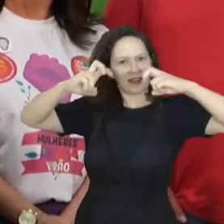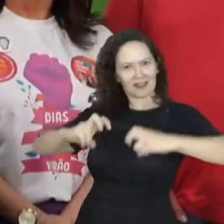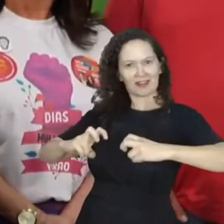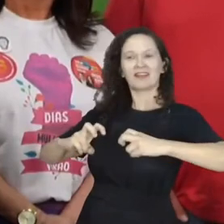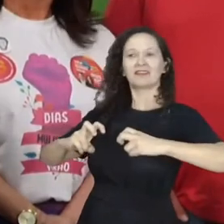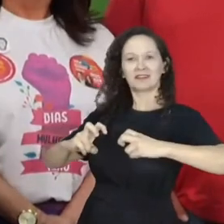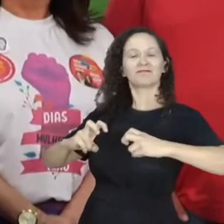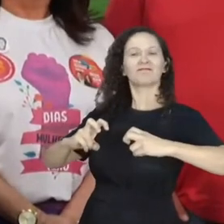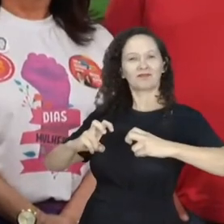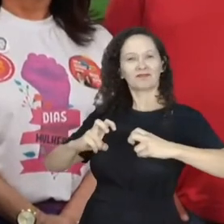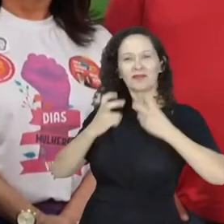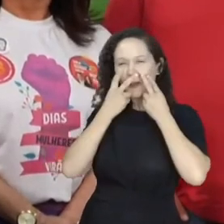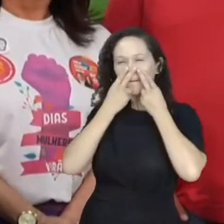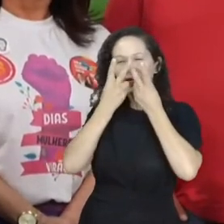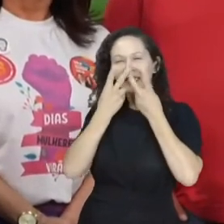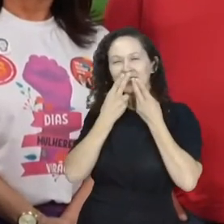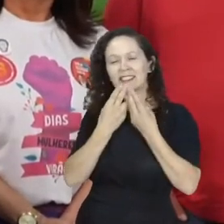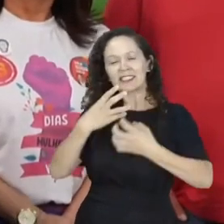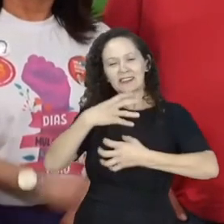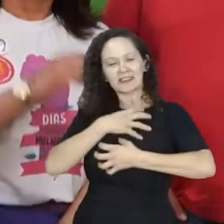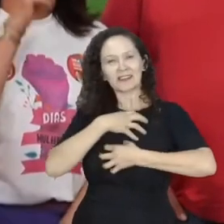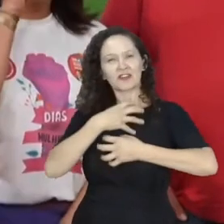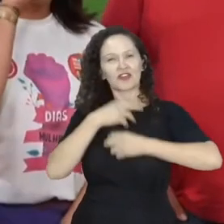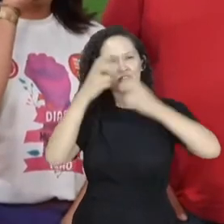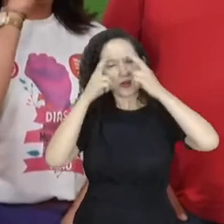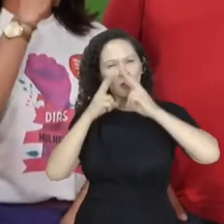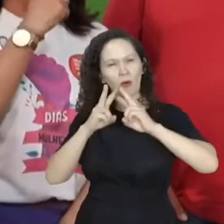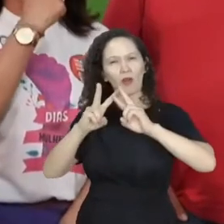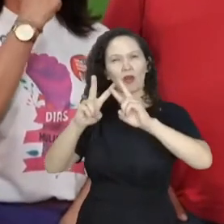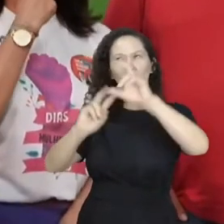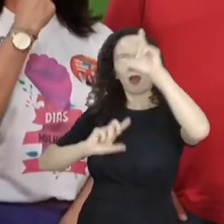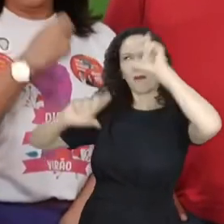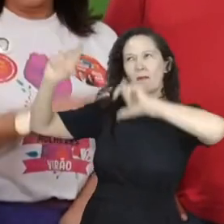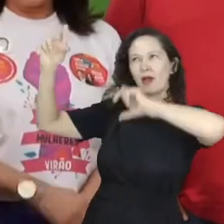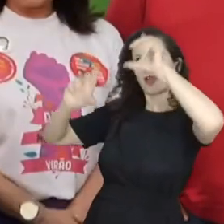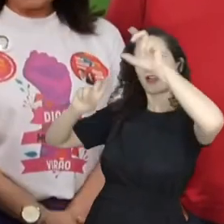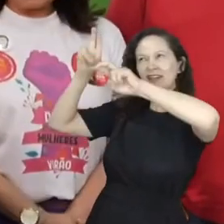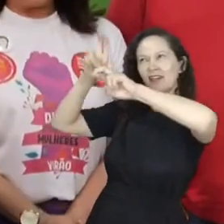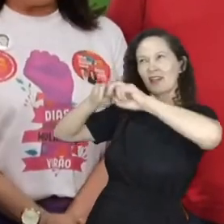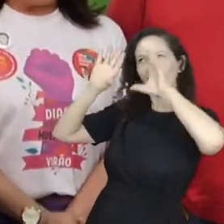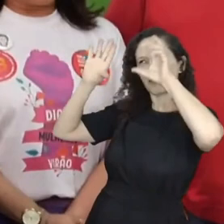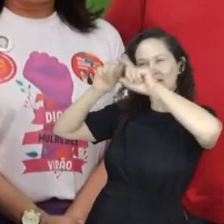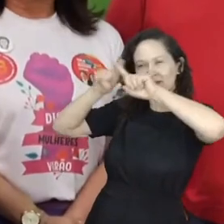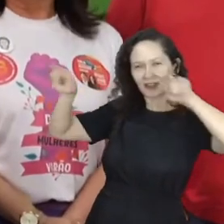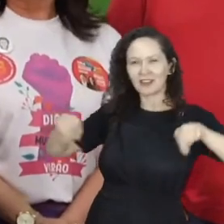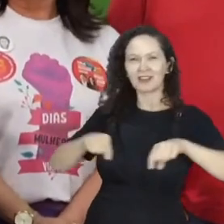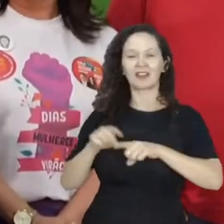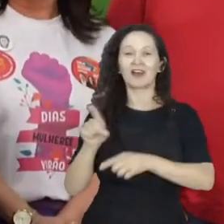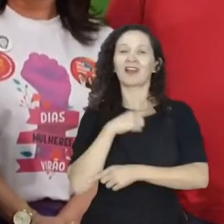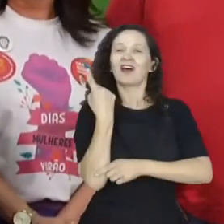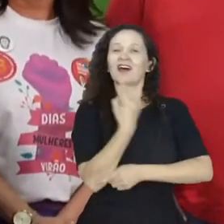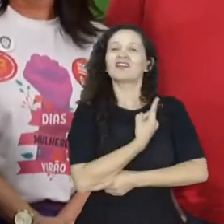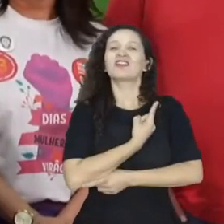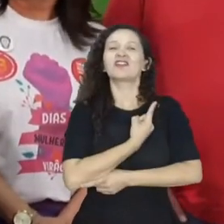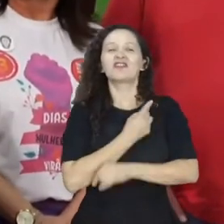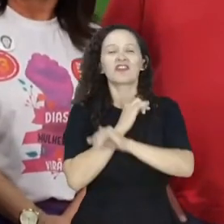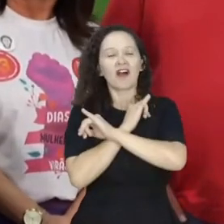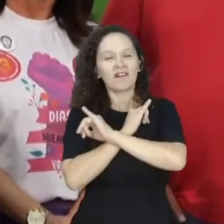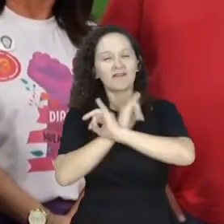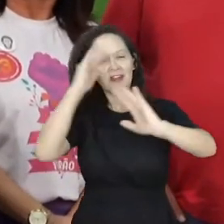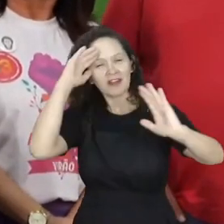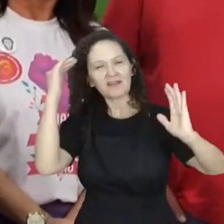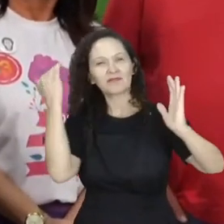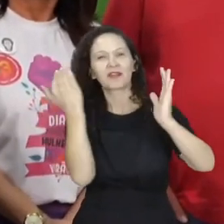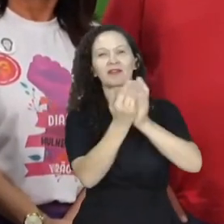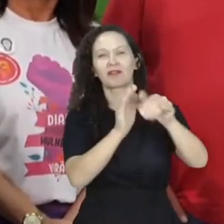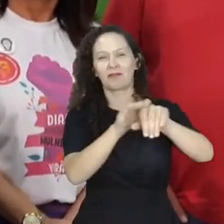cadeira, vendo a televisão, olhando uma tela de computador ou uma tela do celular. A gente tem que entrar de forma respeitosa para falar